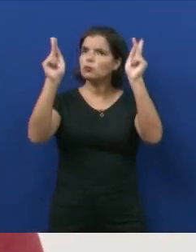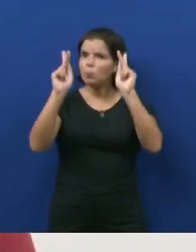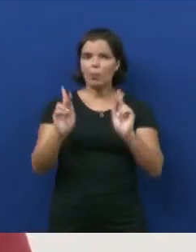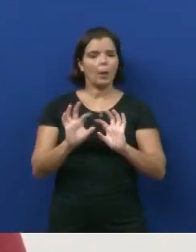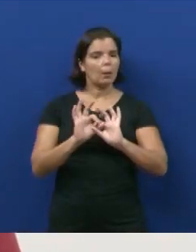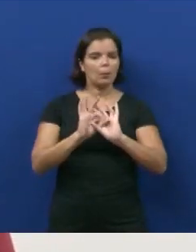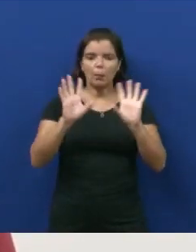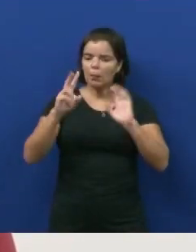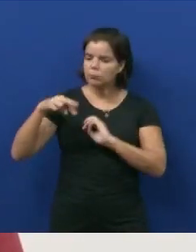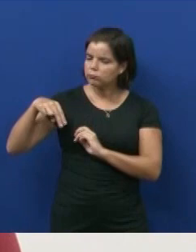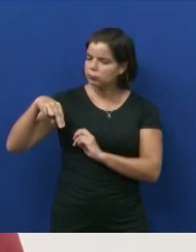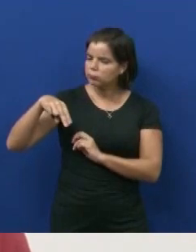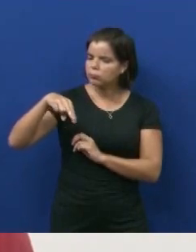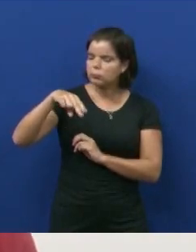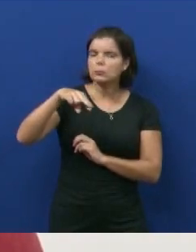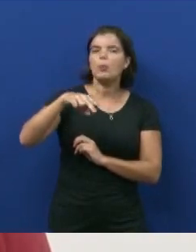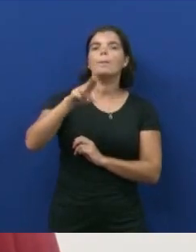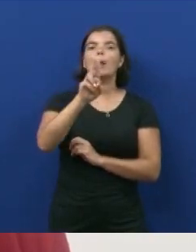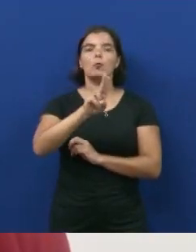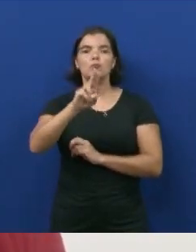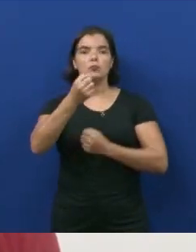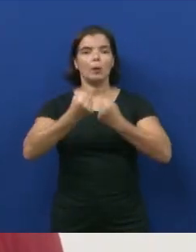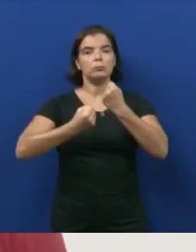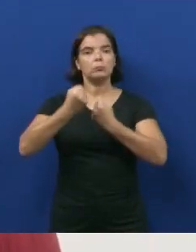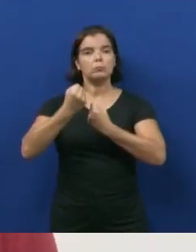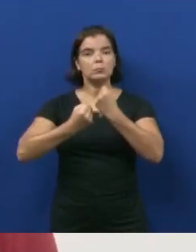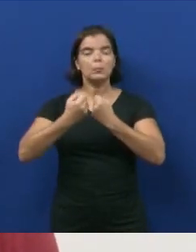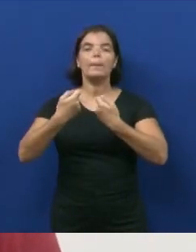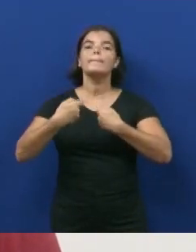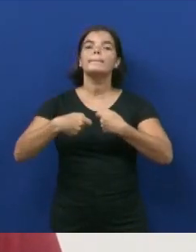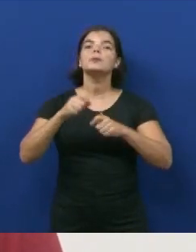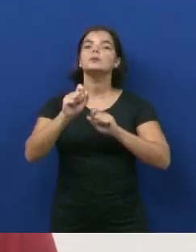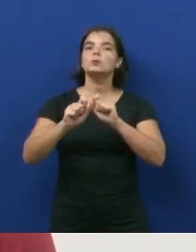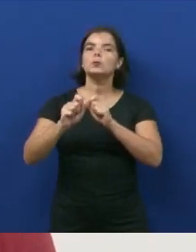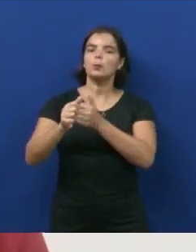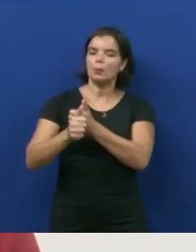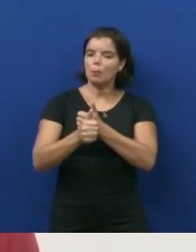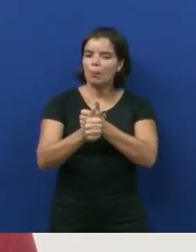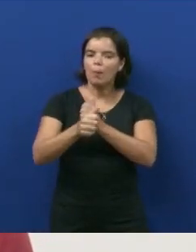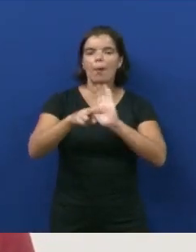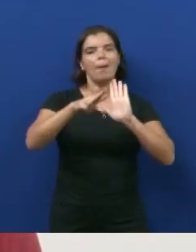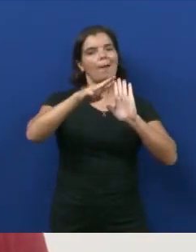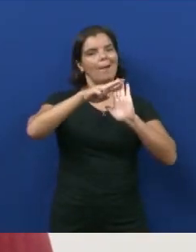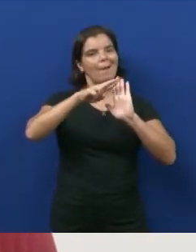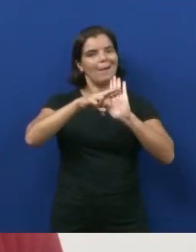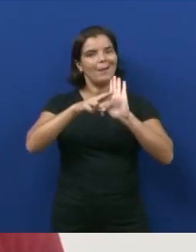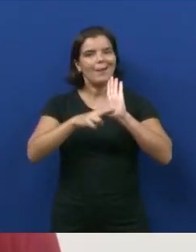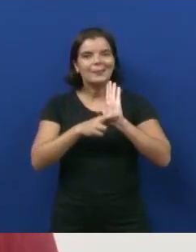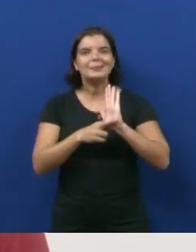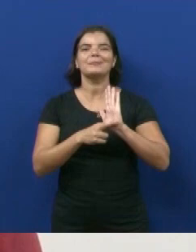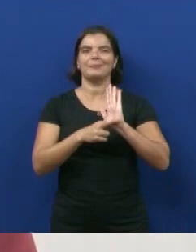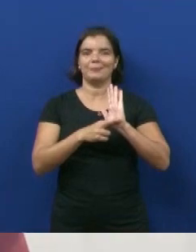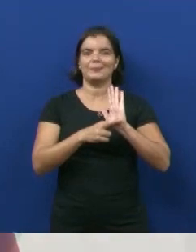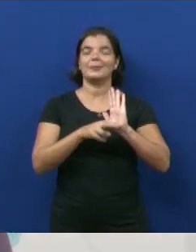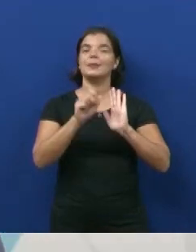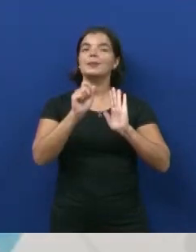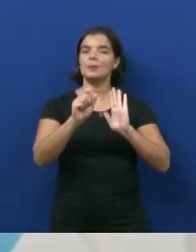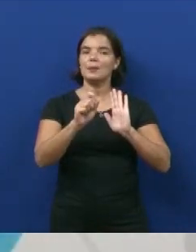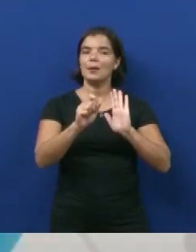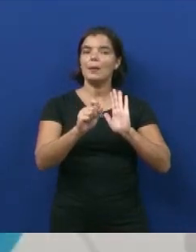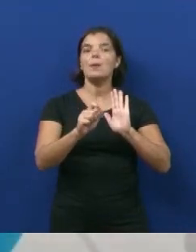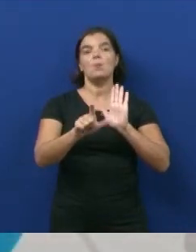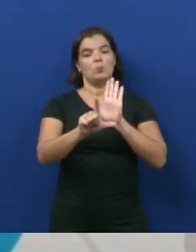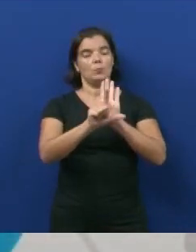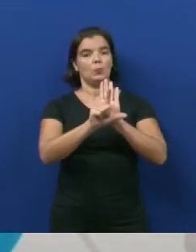as pessoas, para utilizar os veículos, é claro, elas precisam seguir algumas regras. E essas regras são estabelecidas